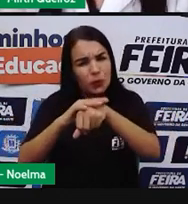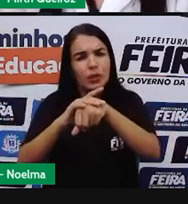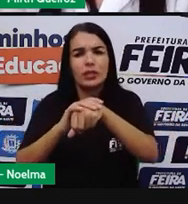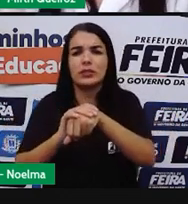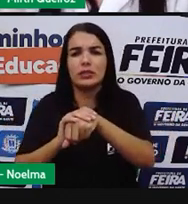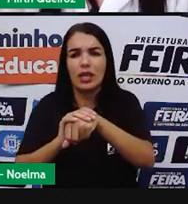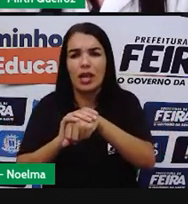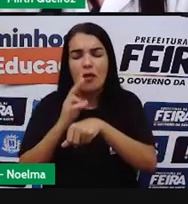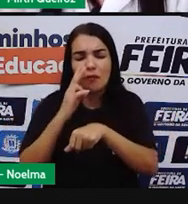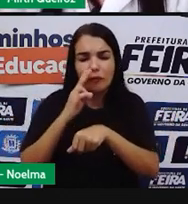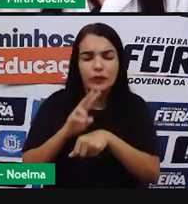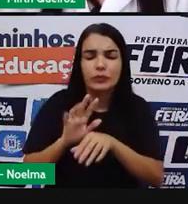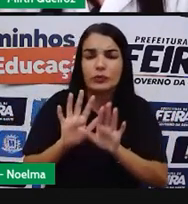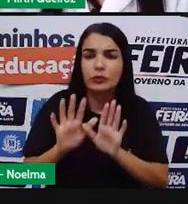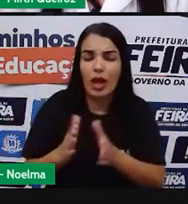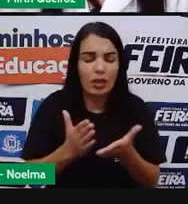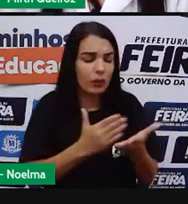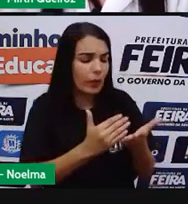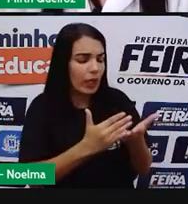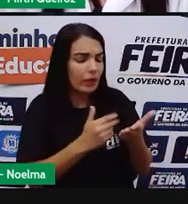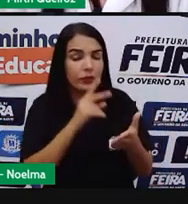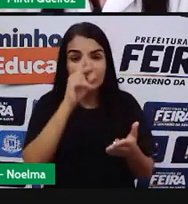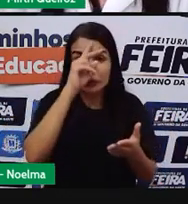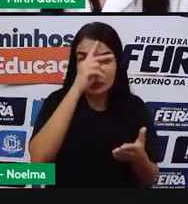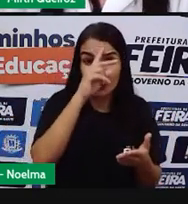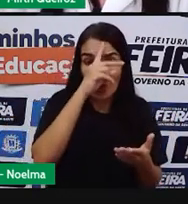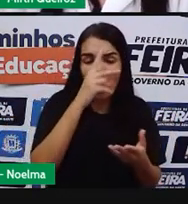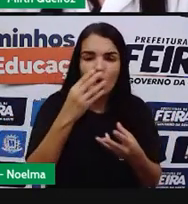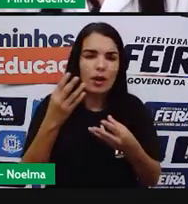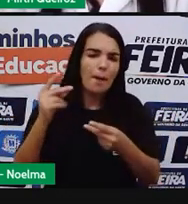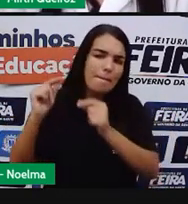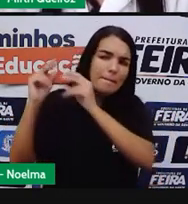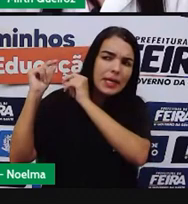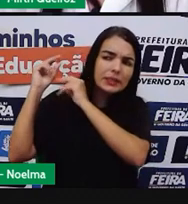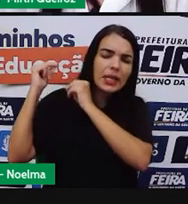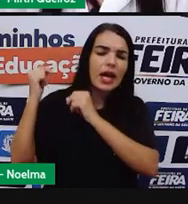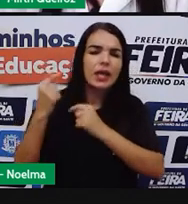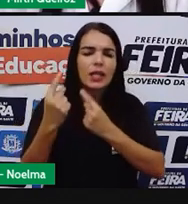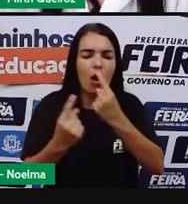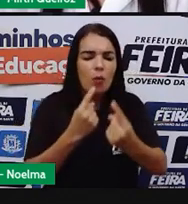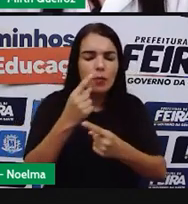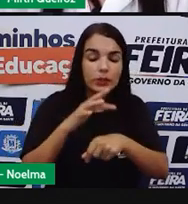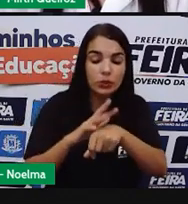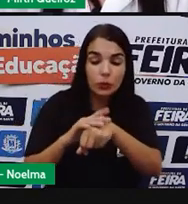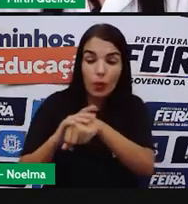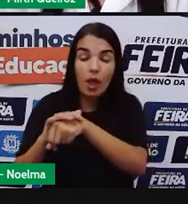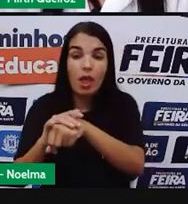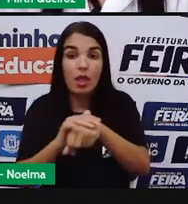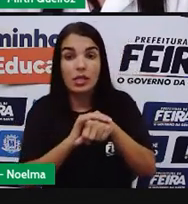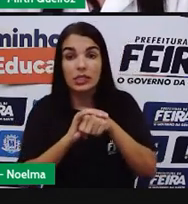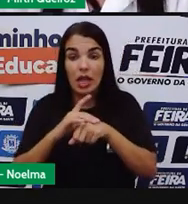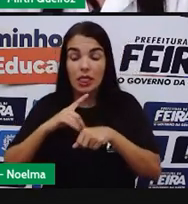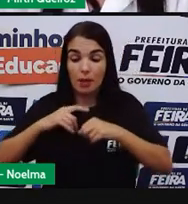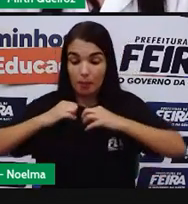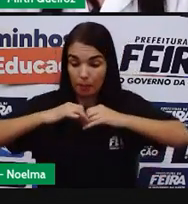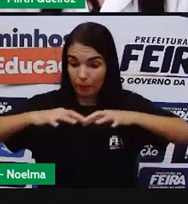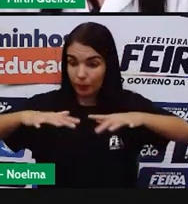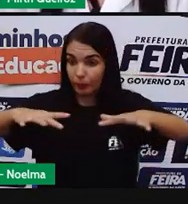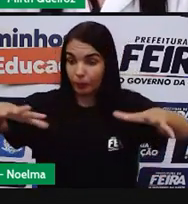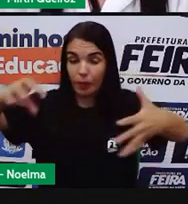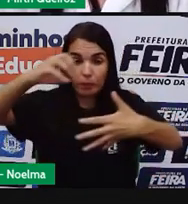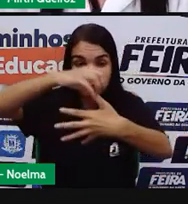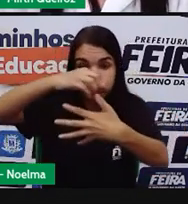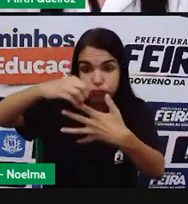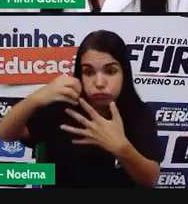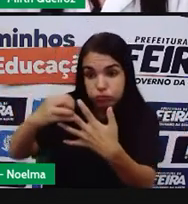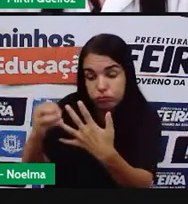vezes aí nos livros de história sobre algumas doenças que se alastraram em vários continentes, né? E a gente